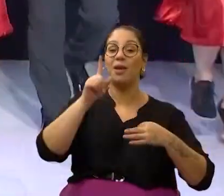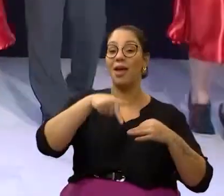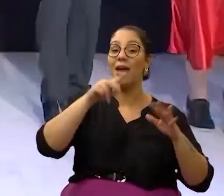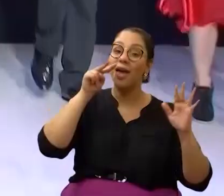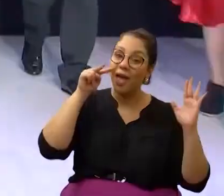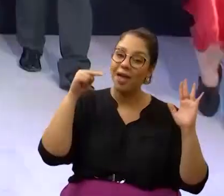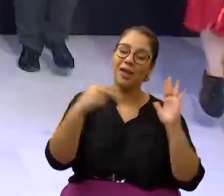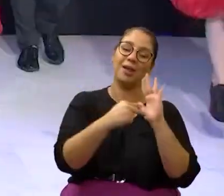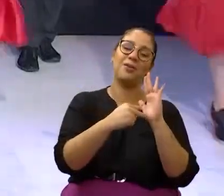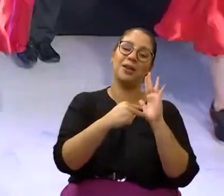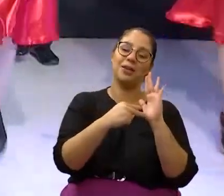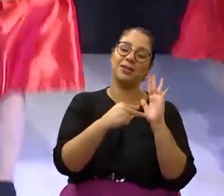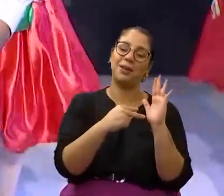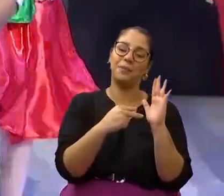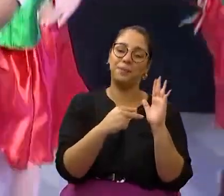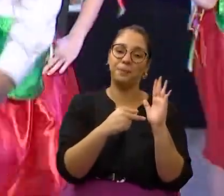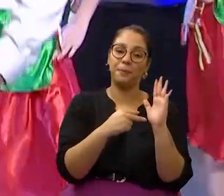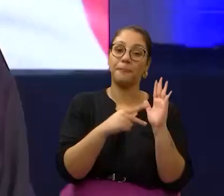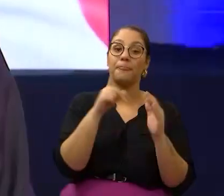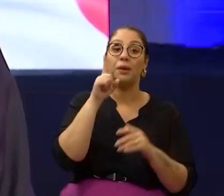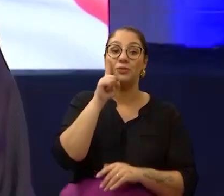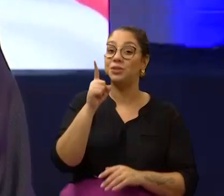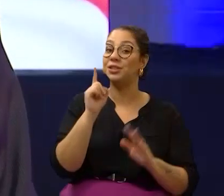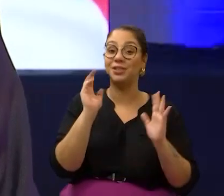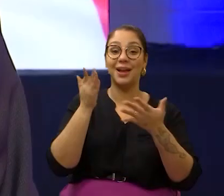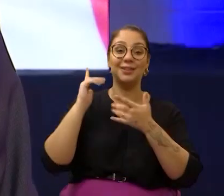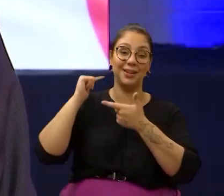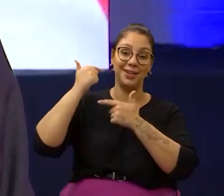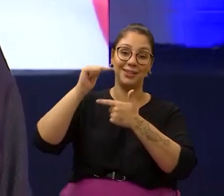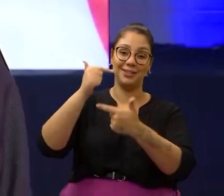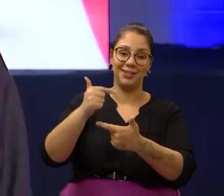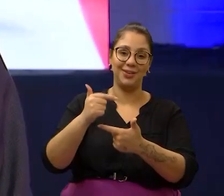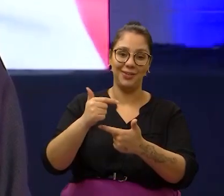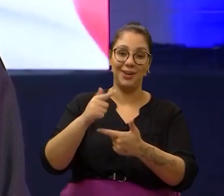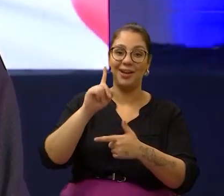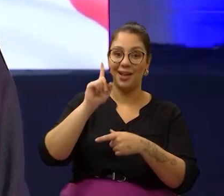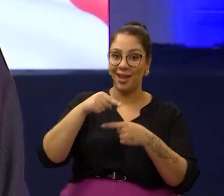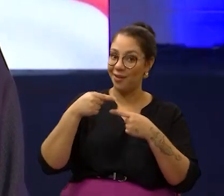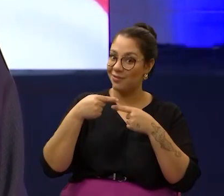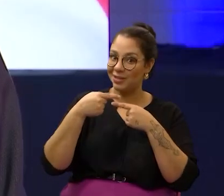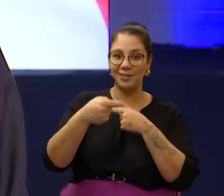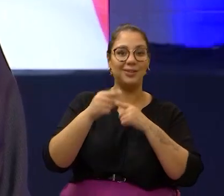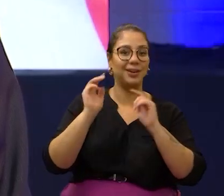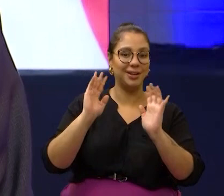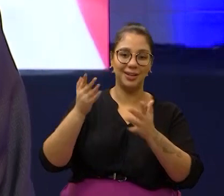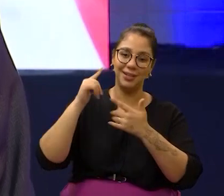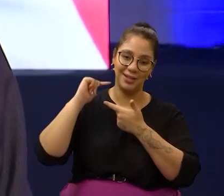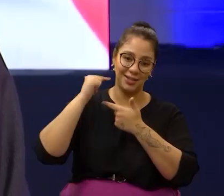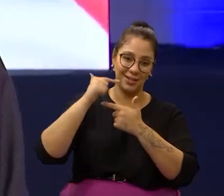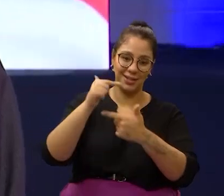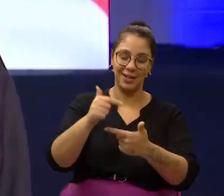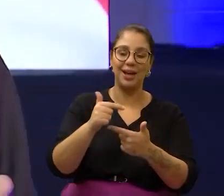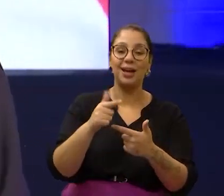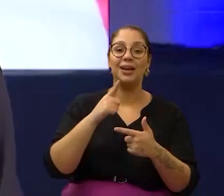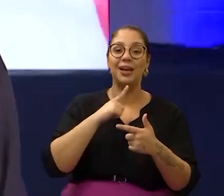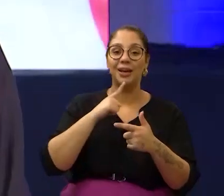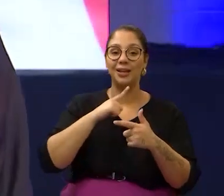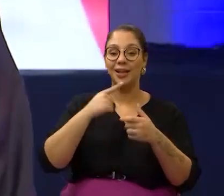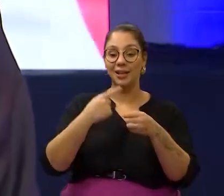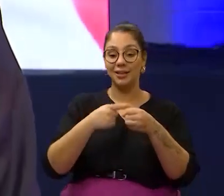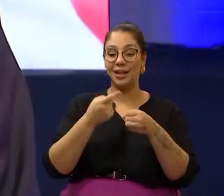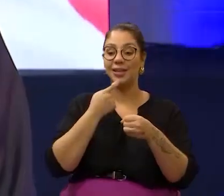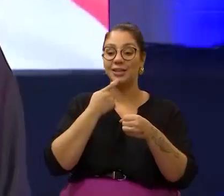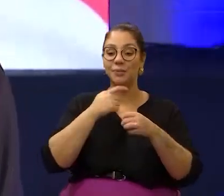por reconhecer essa uma data que já virou tradição. É uma semana que virou tradição, que